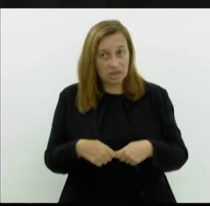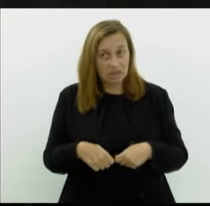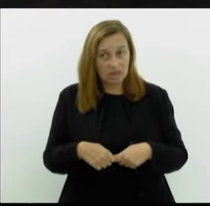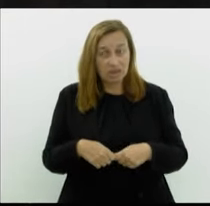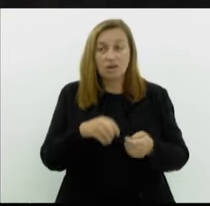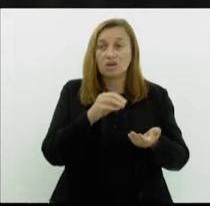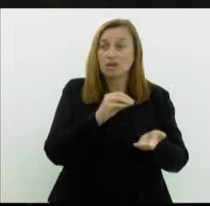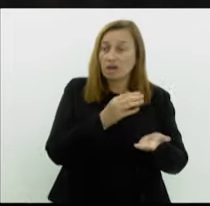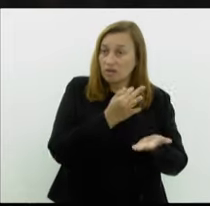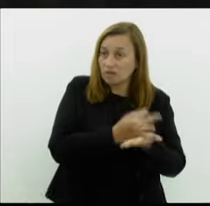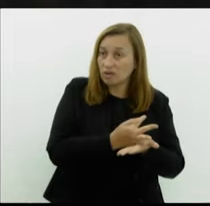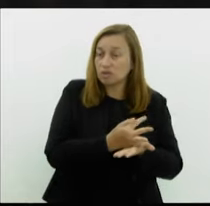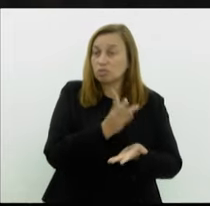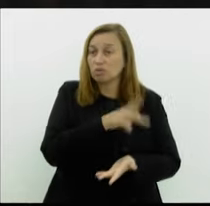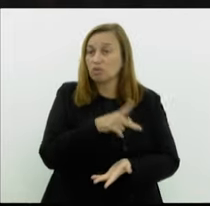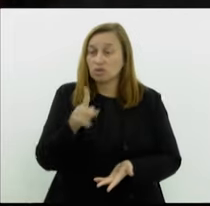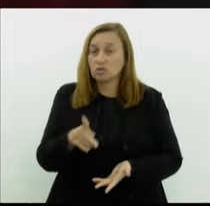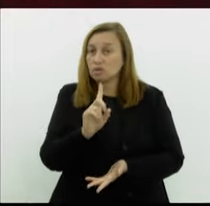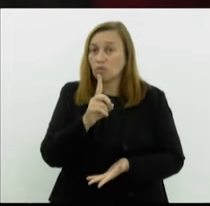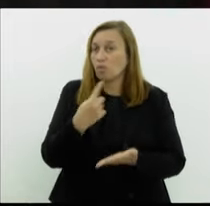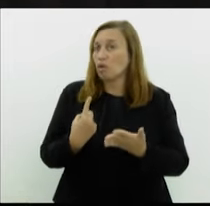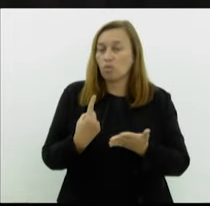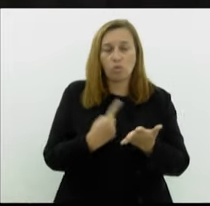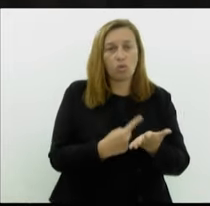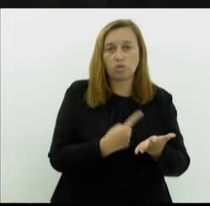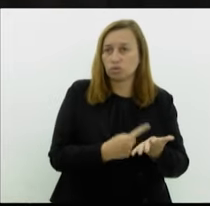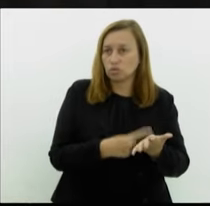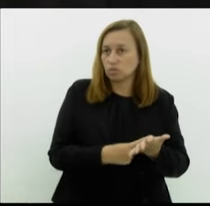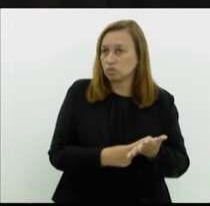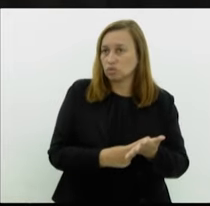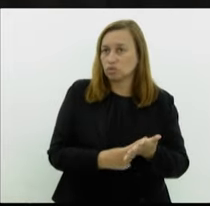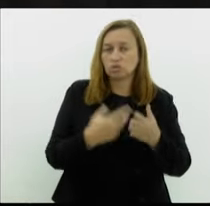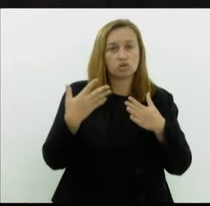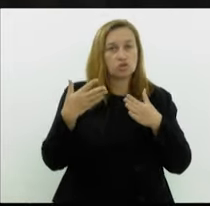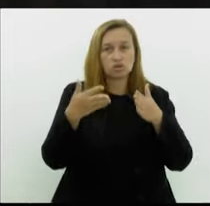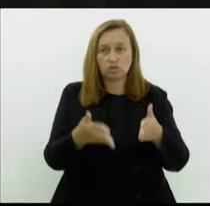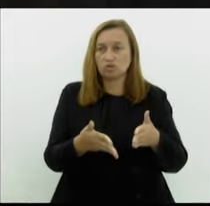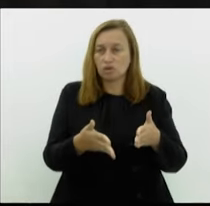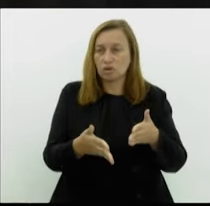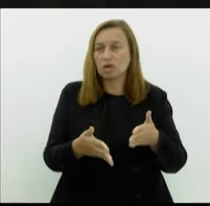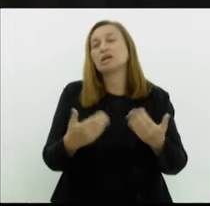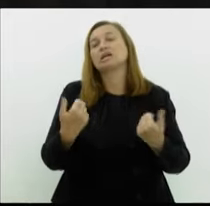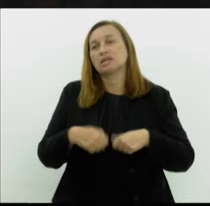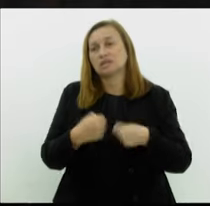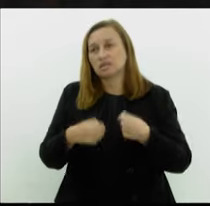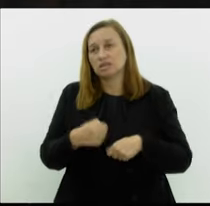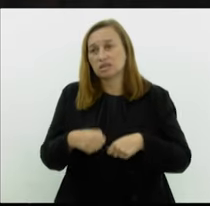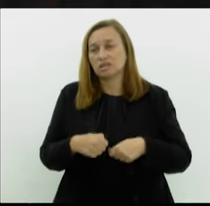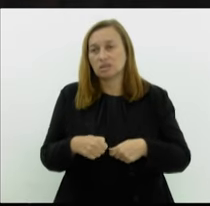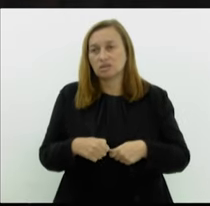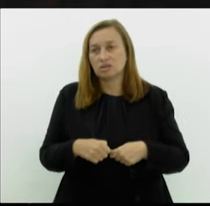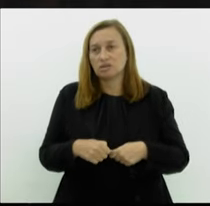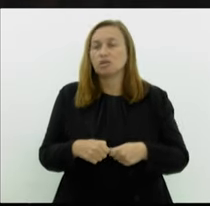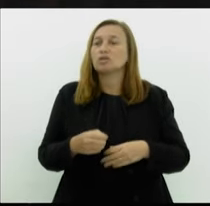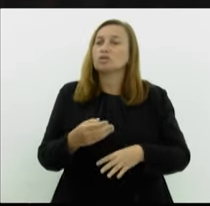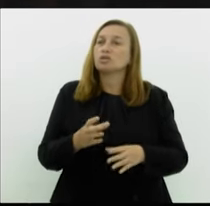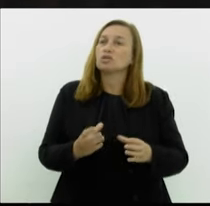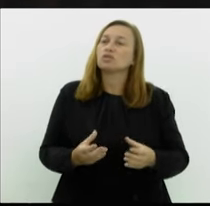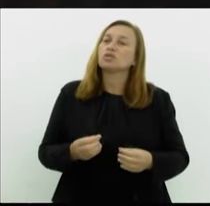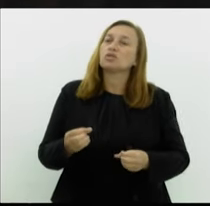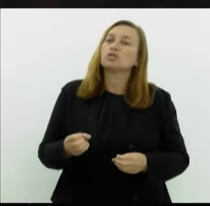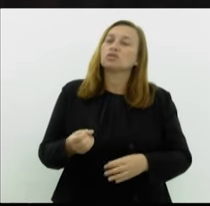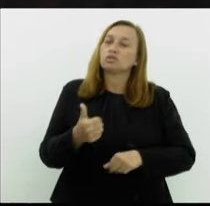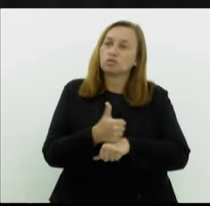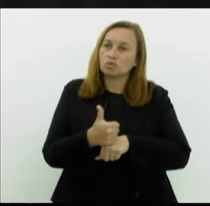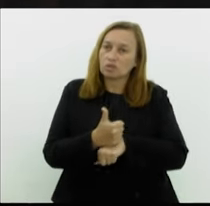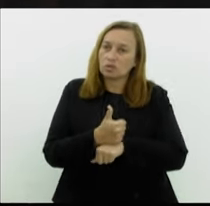não enfrenta, e esse é o nosso acordo, não enfrenta de forma direta e decisiva a necessidade de manutenção e retenção das e dos